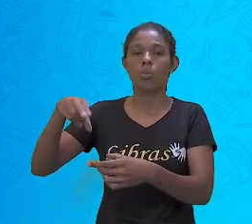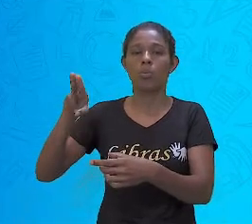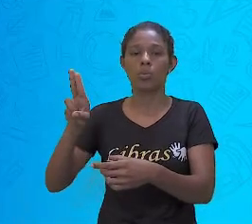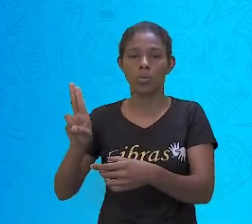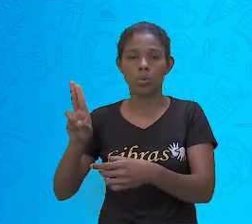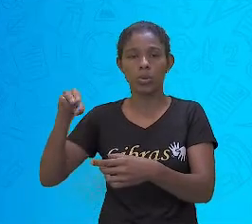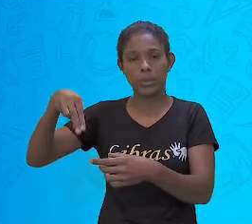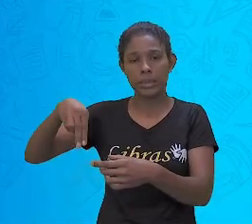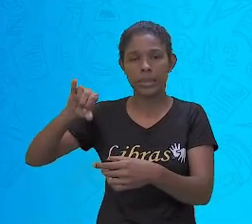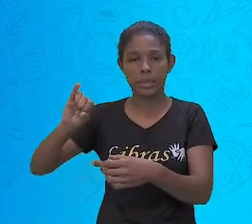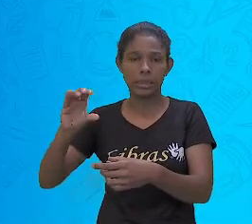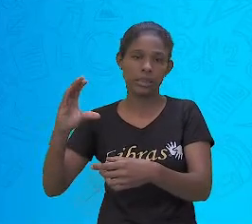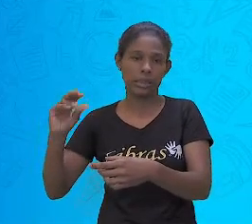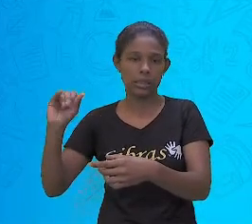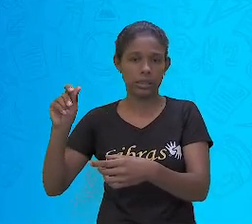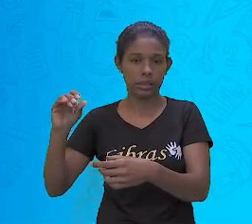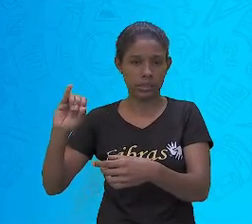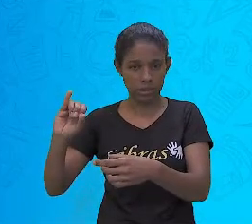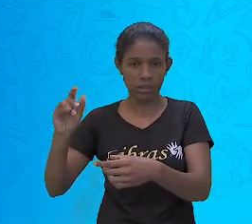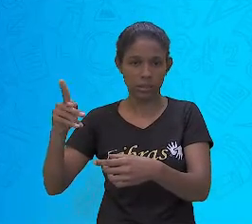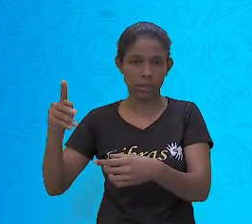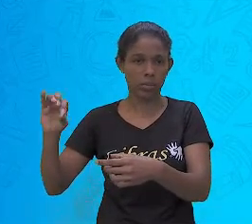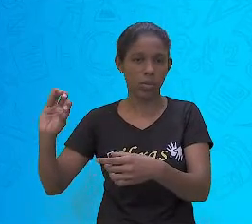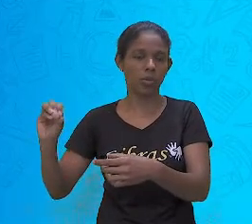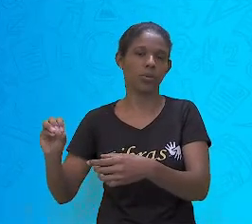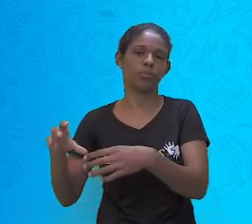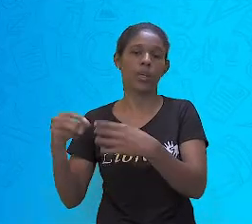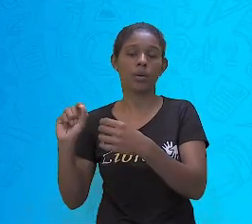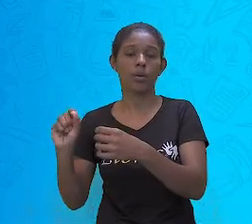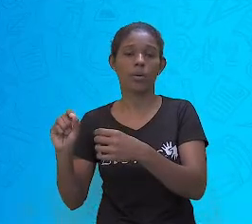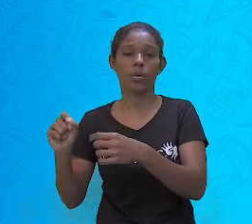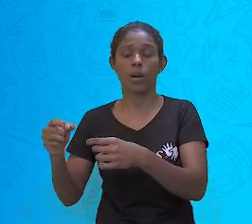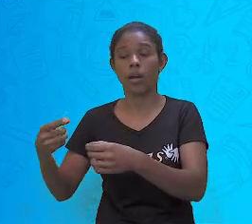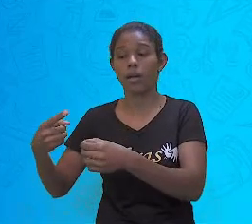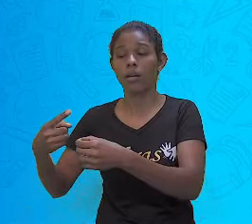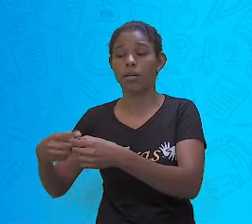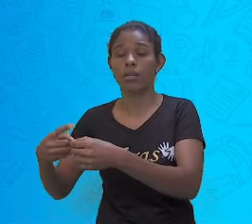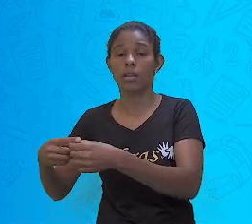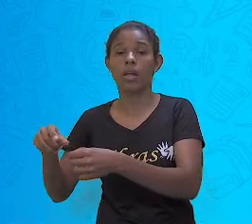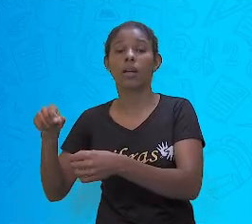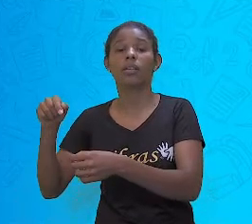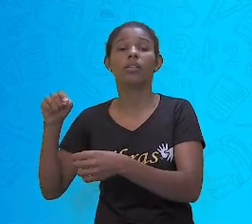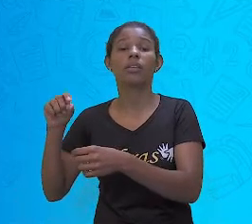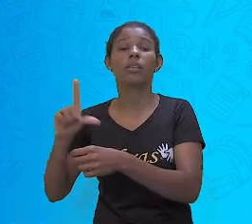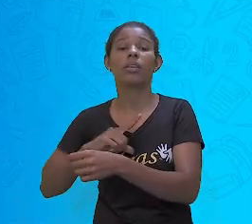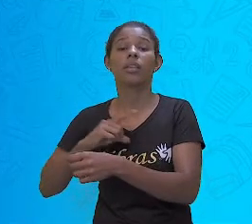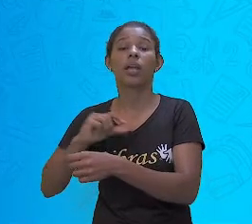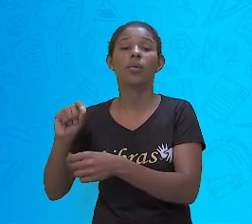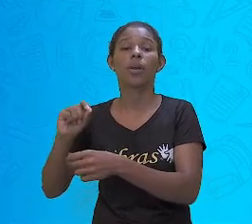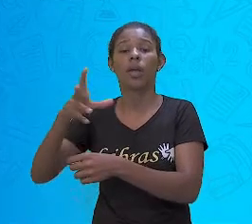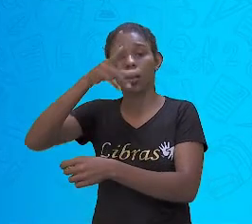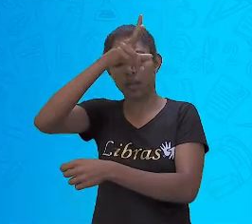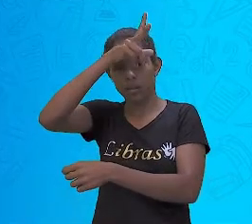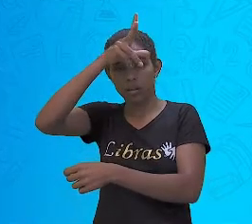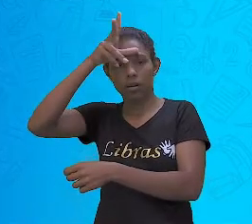ou unidade federativa. É o espaço administrado por uma prefeitura. O município